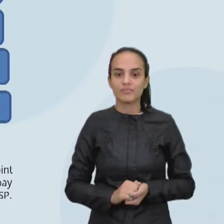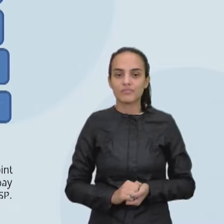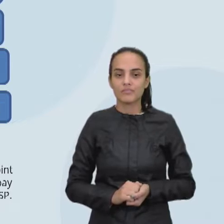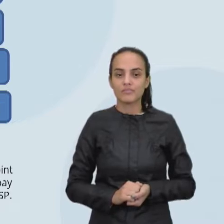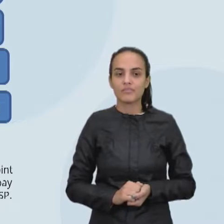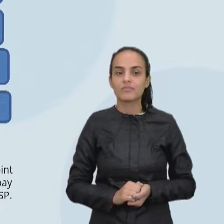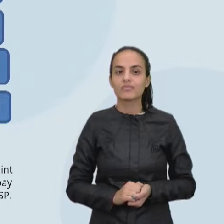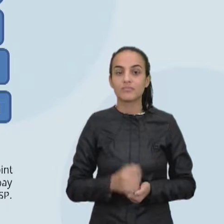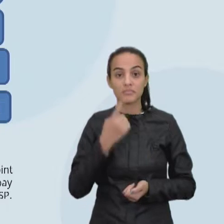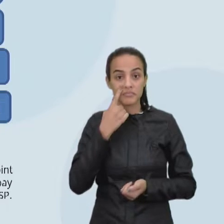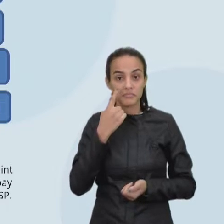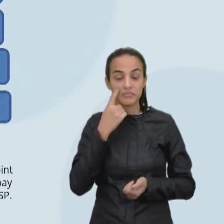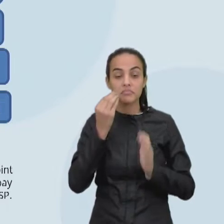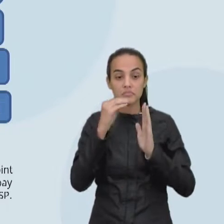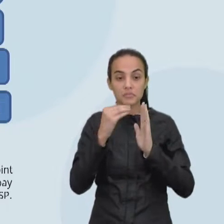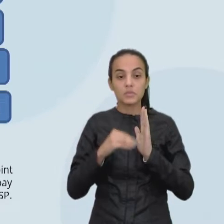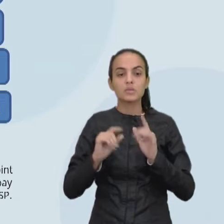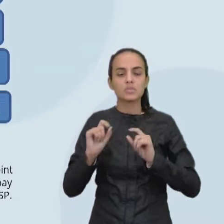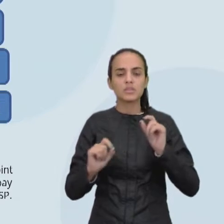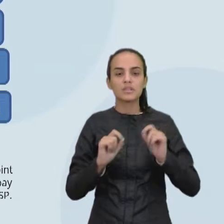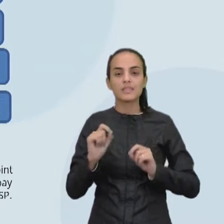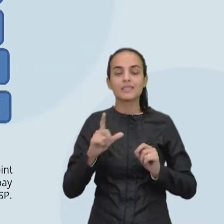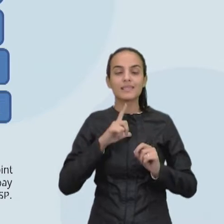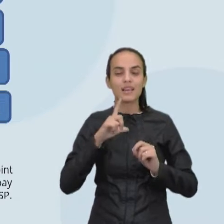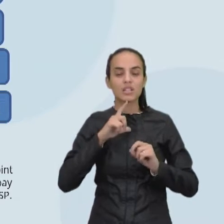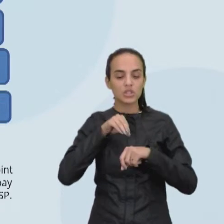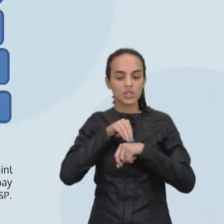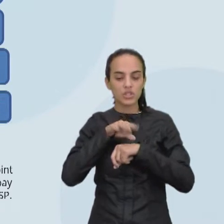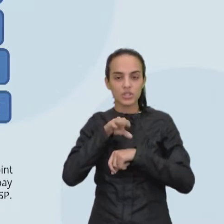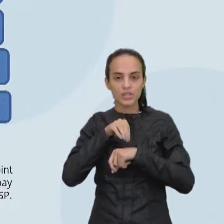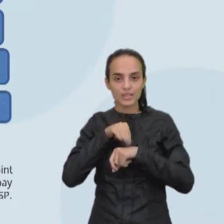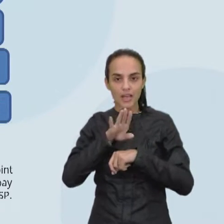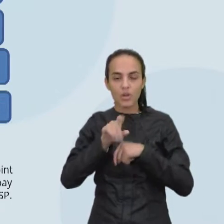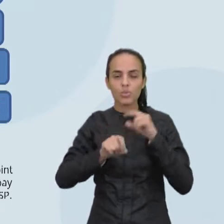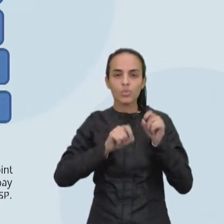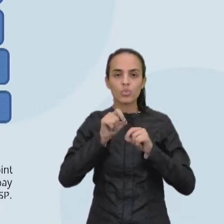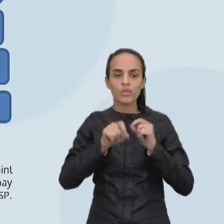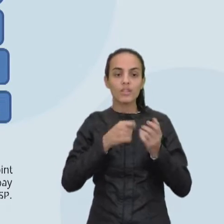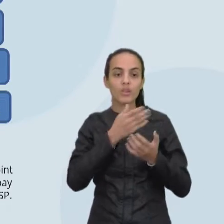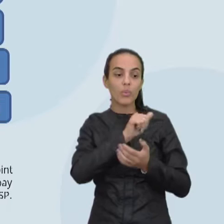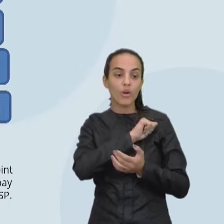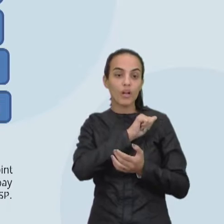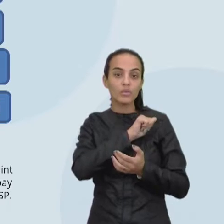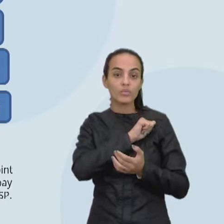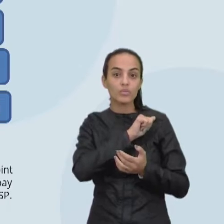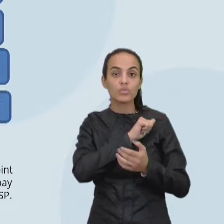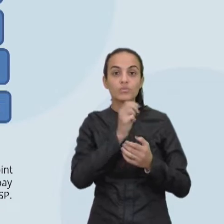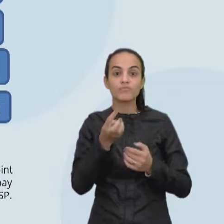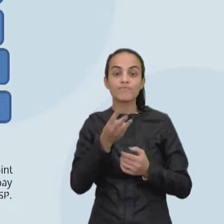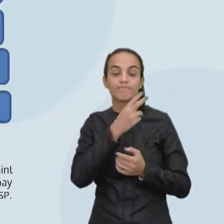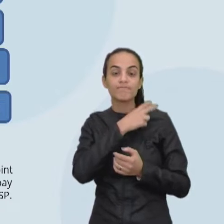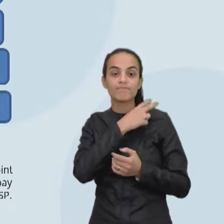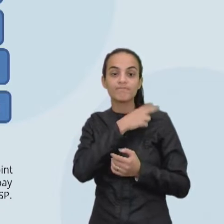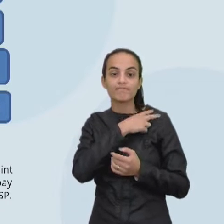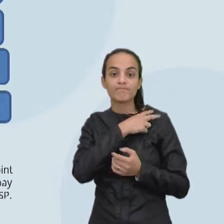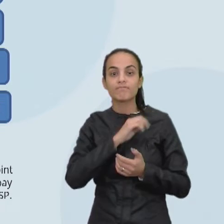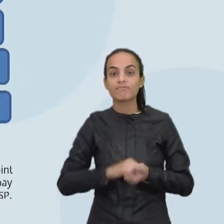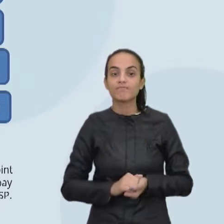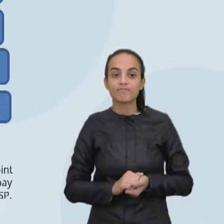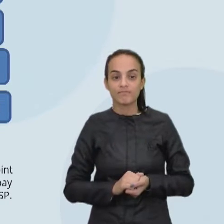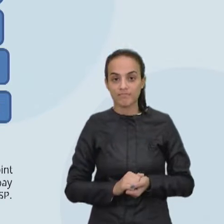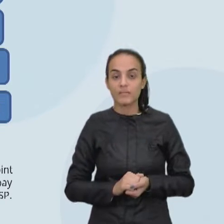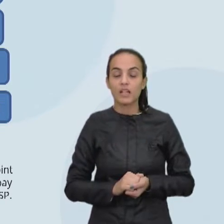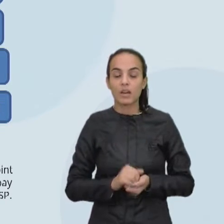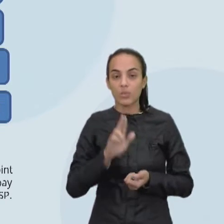seja exposto lá fora, ele tem dicas do que o estudante que vai para o segundo do ensino médio vai ver. Caso ele escolha essa